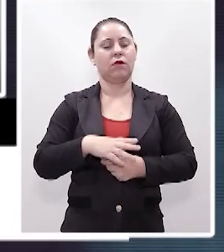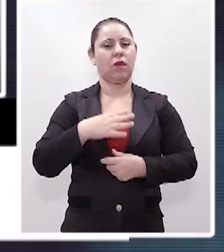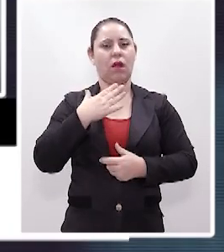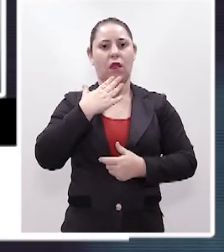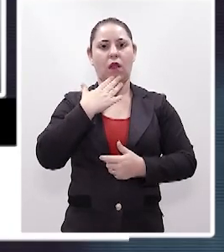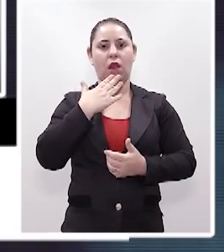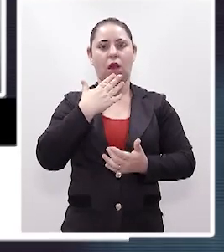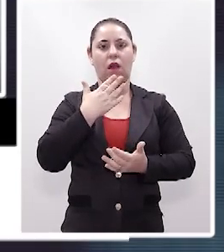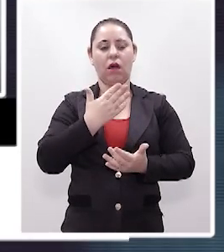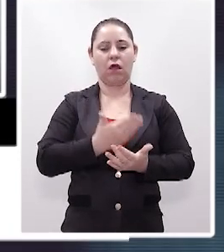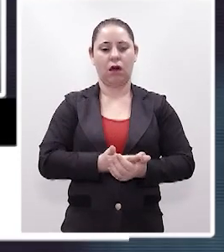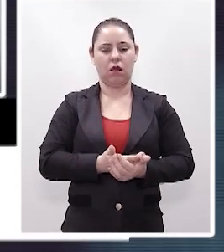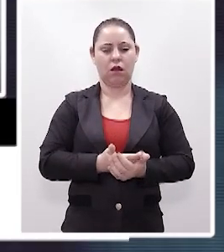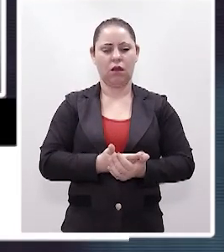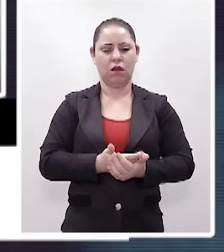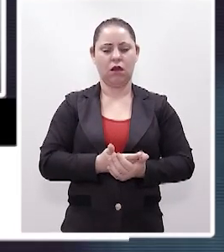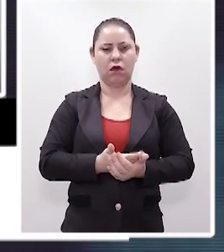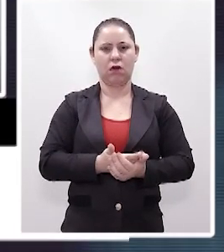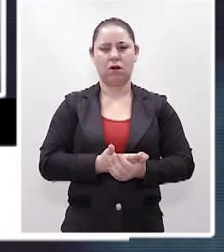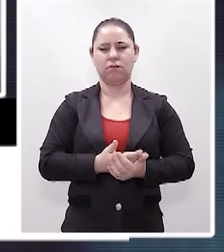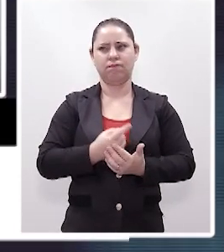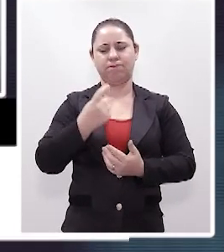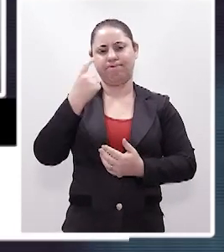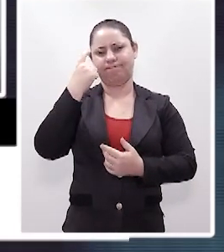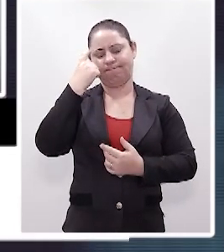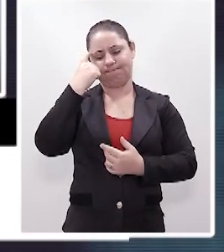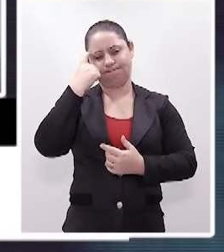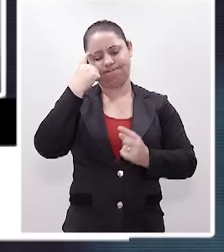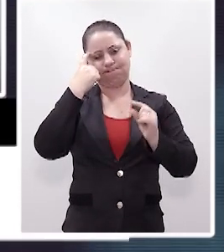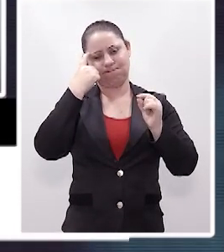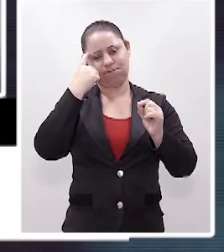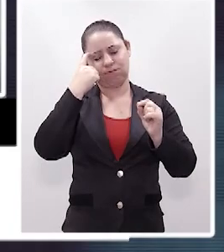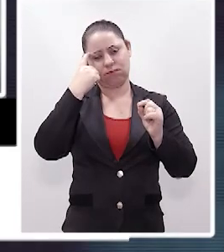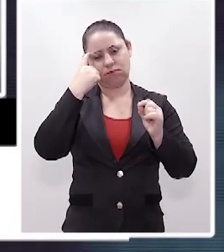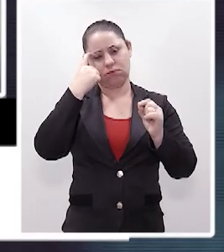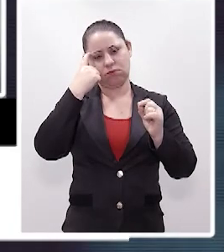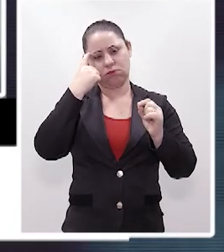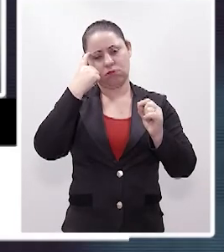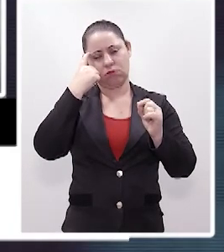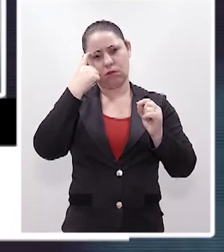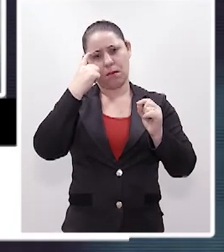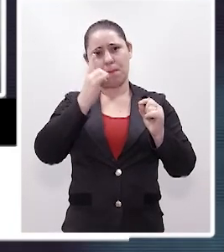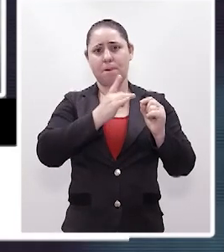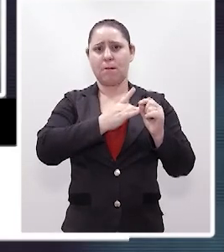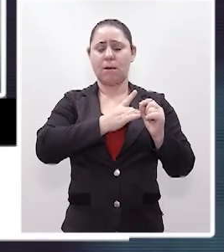Aquilo foi, um gatilho para mim, assim, assustador,